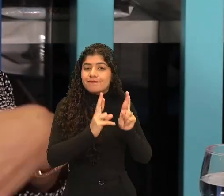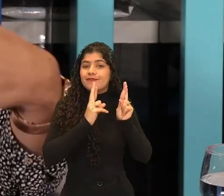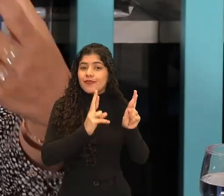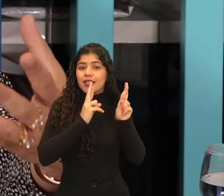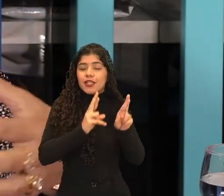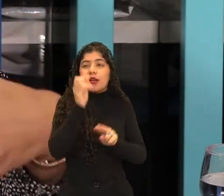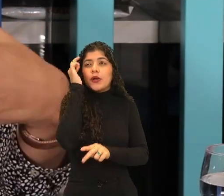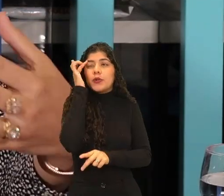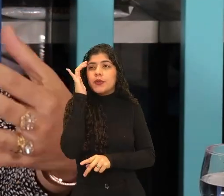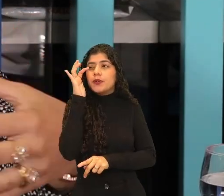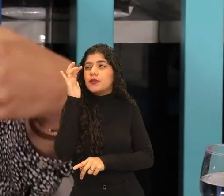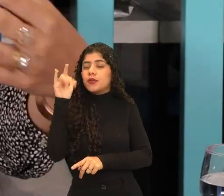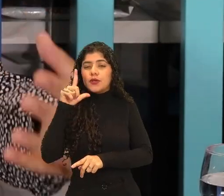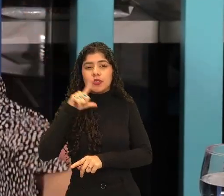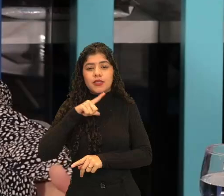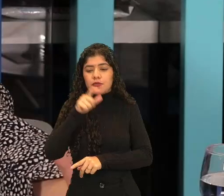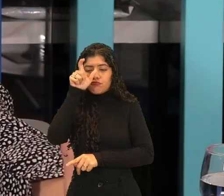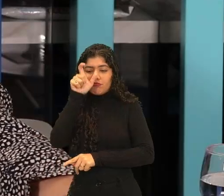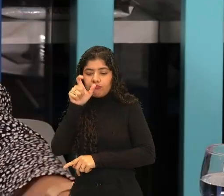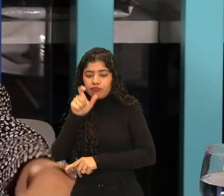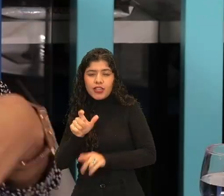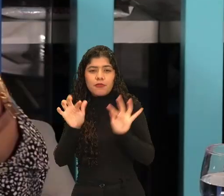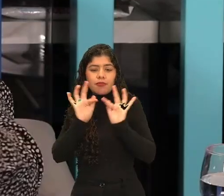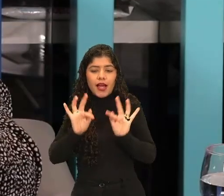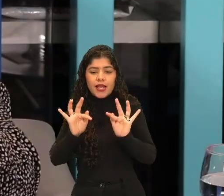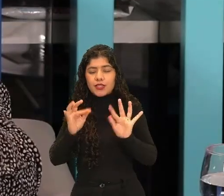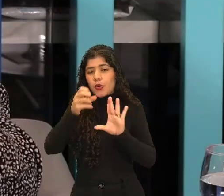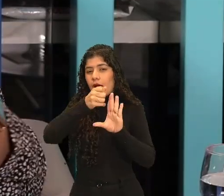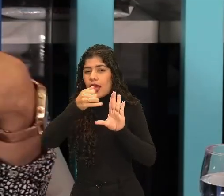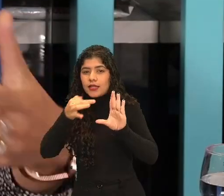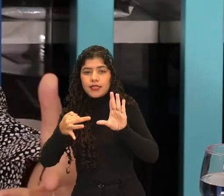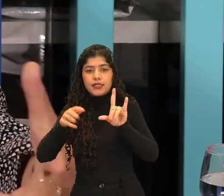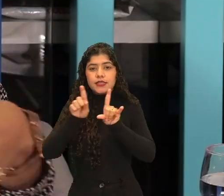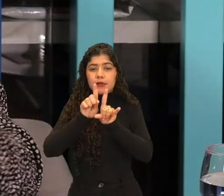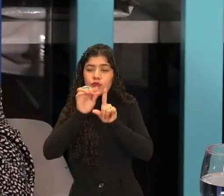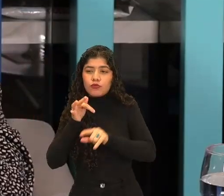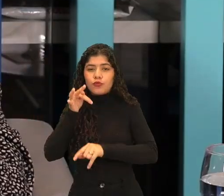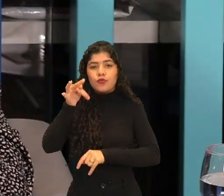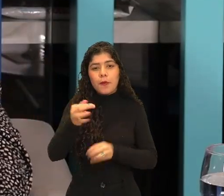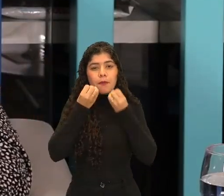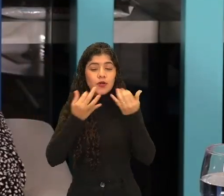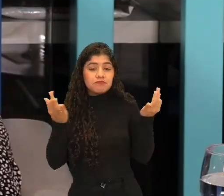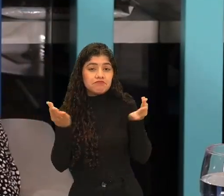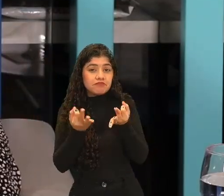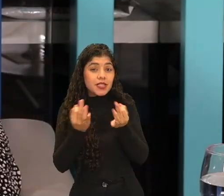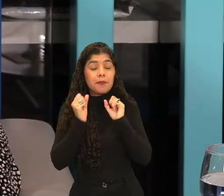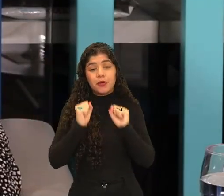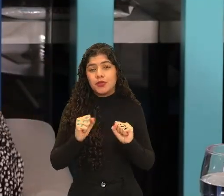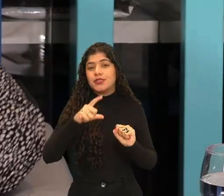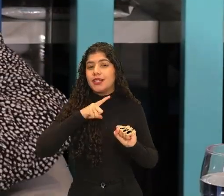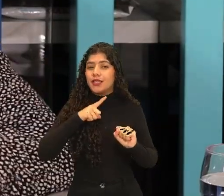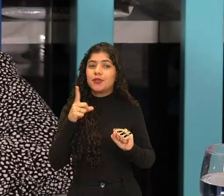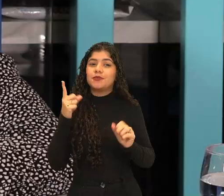o sonho de ter um filho com tais características ou uma perspectiva de futuro, que pode ser frustrada